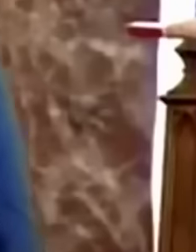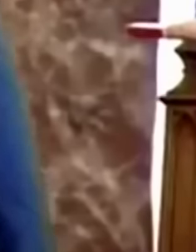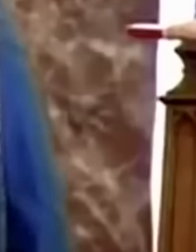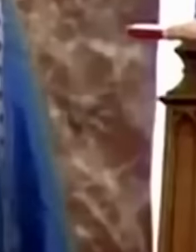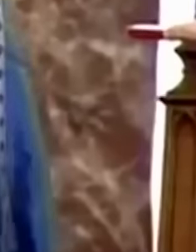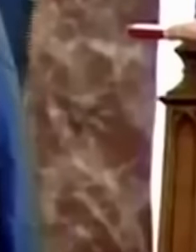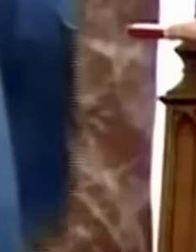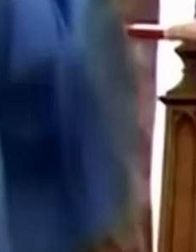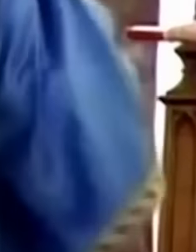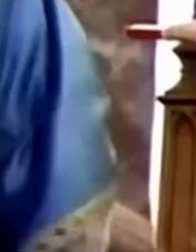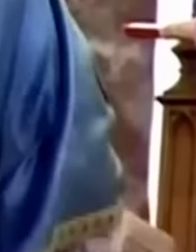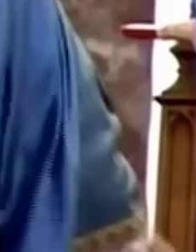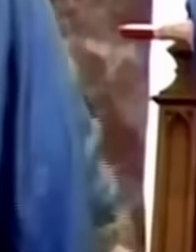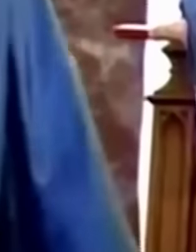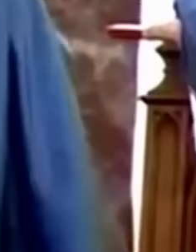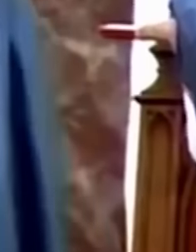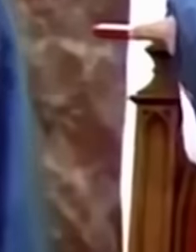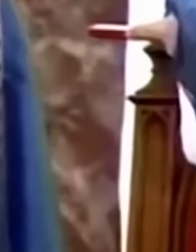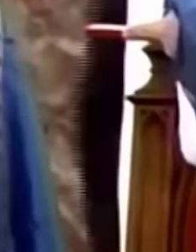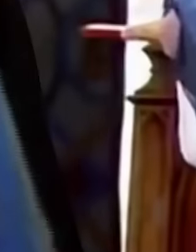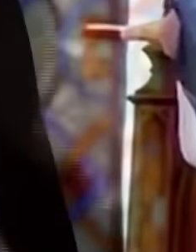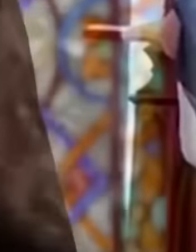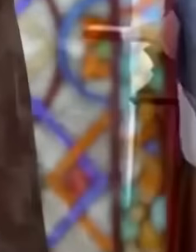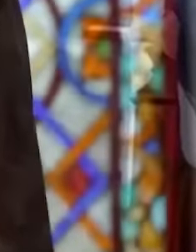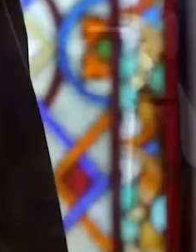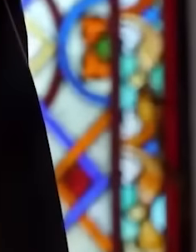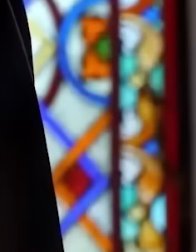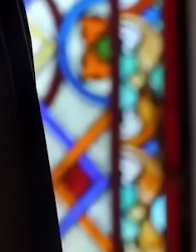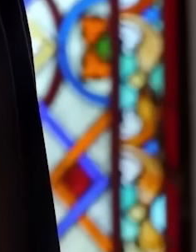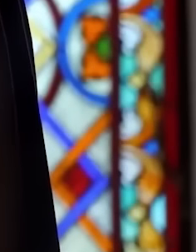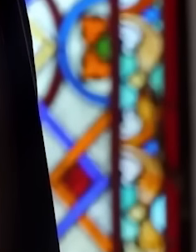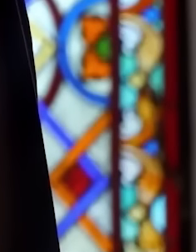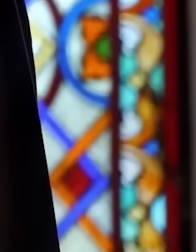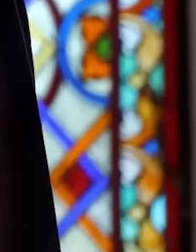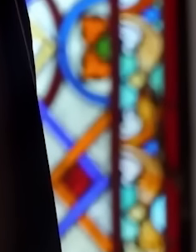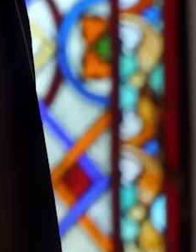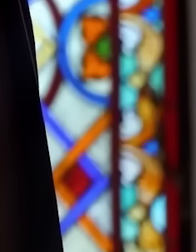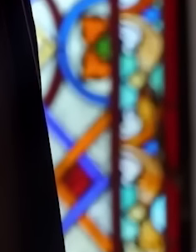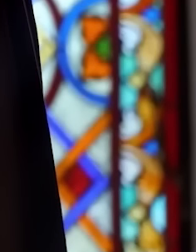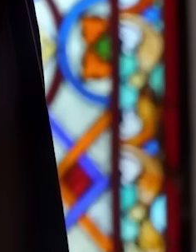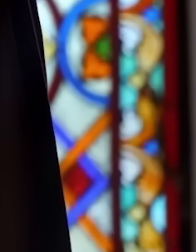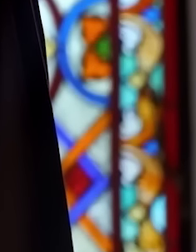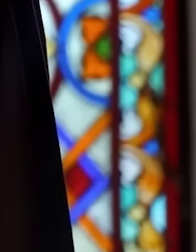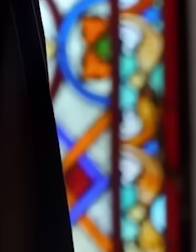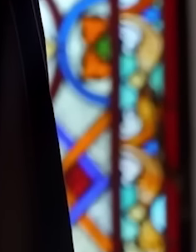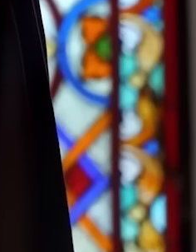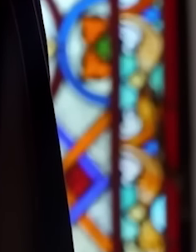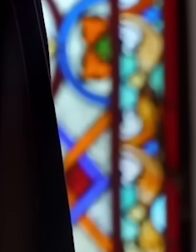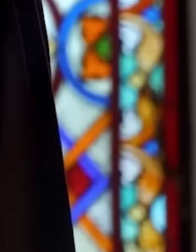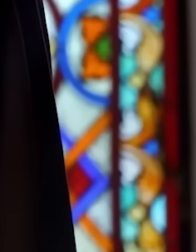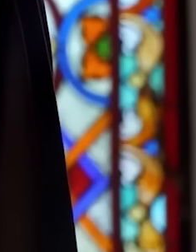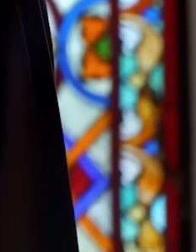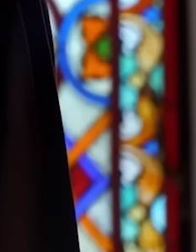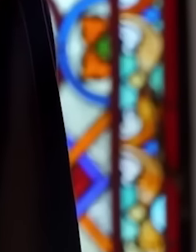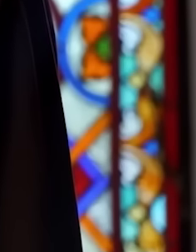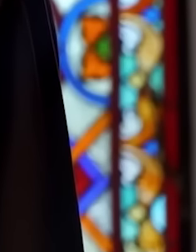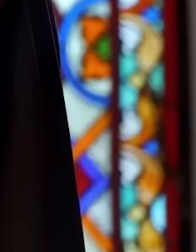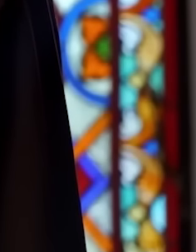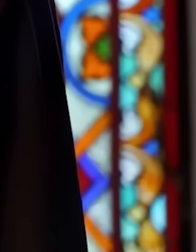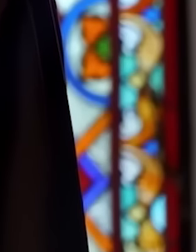Pontifice, sem contar as inúmeras condecorações que recebeu nos mais variados países pelas suas